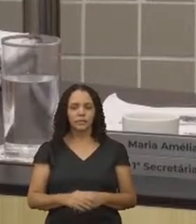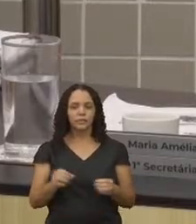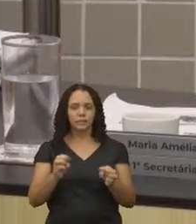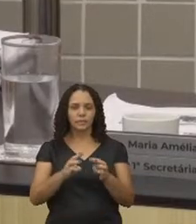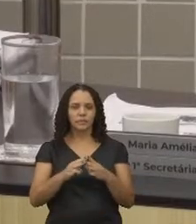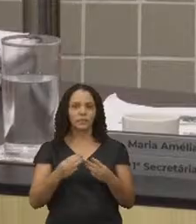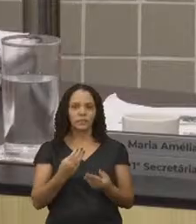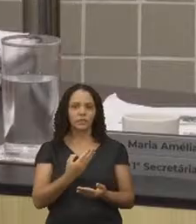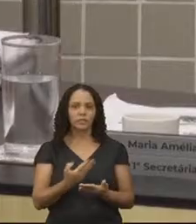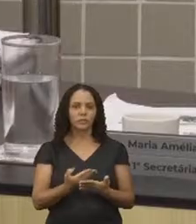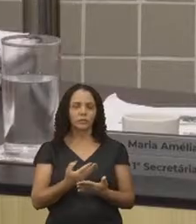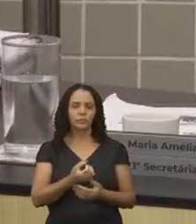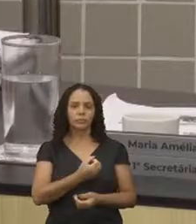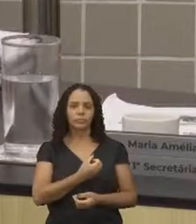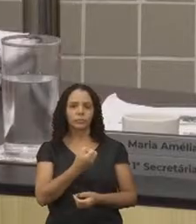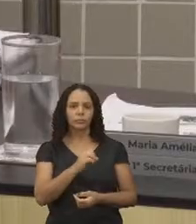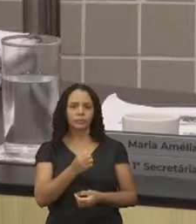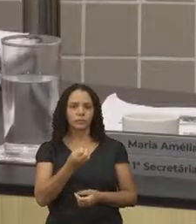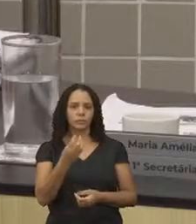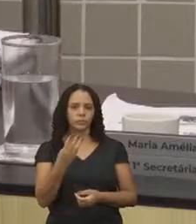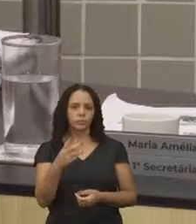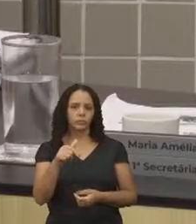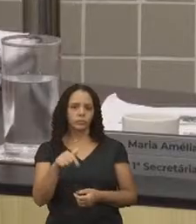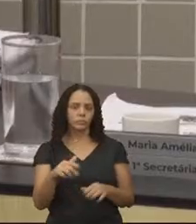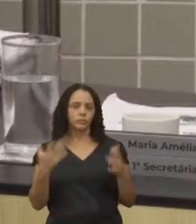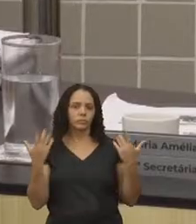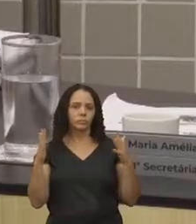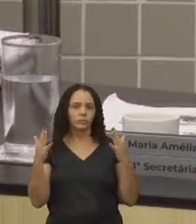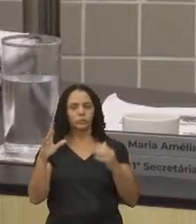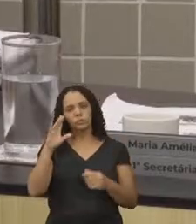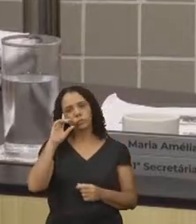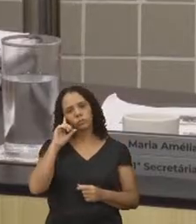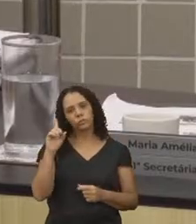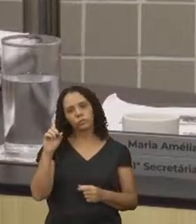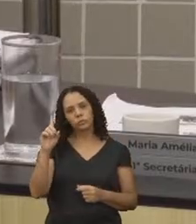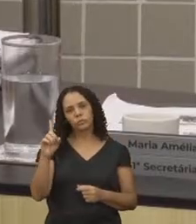Moção 837, moção comemorativa pelo transcurso do Dia do